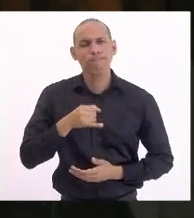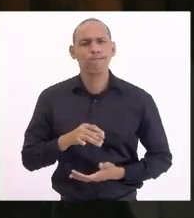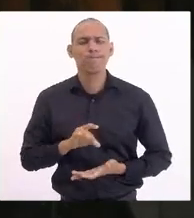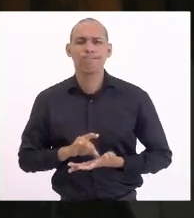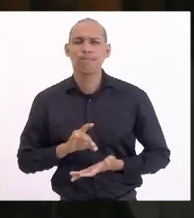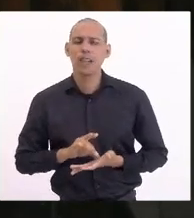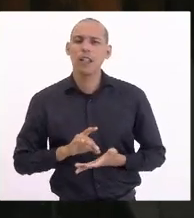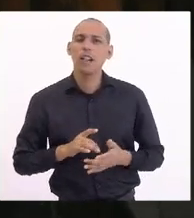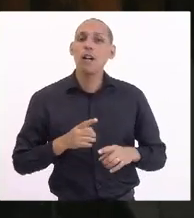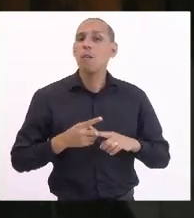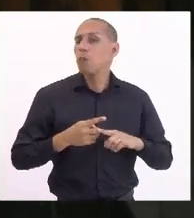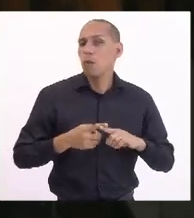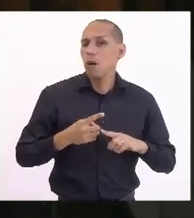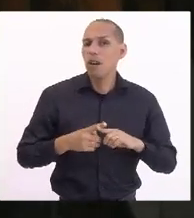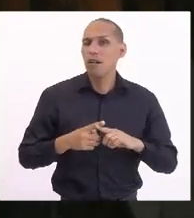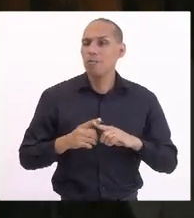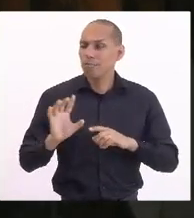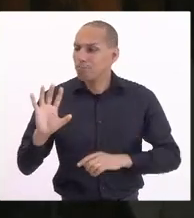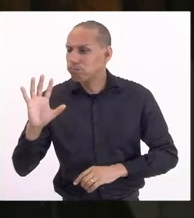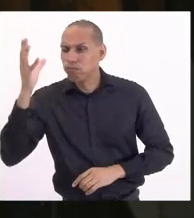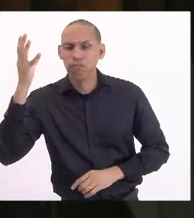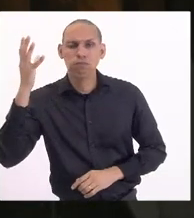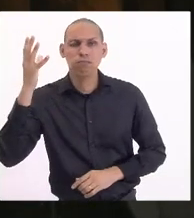com mais uma catástrofe